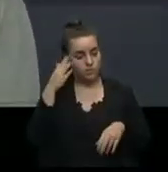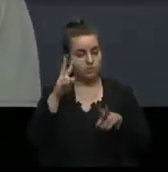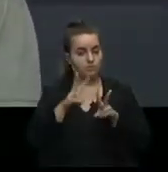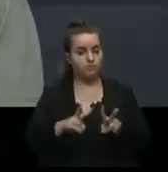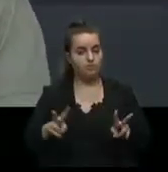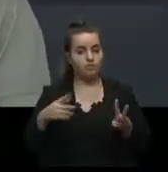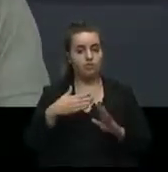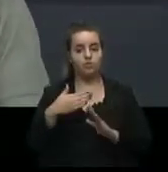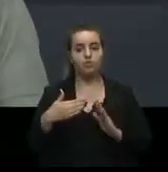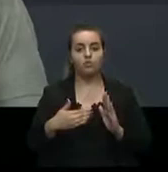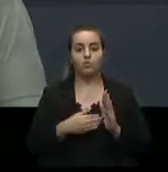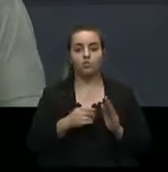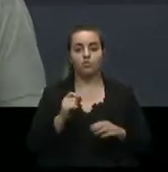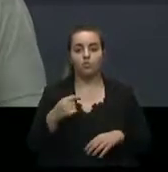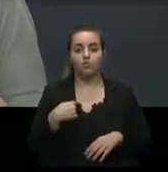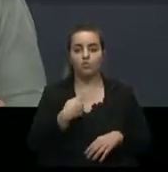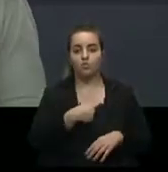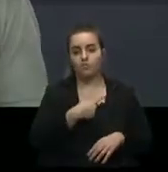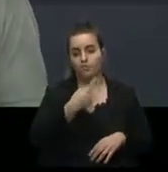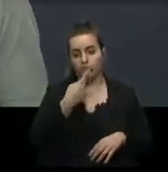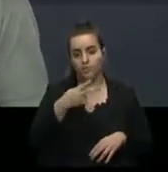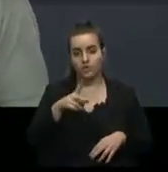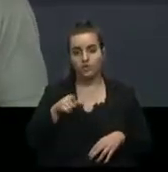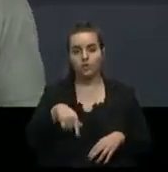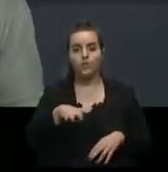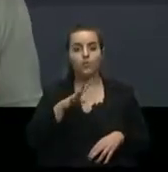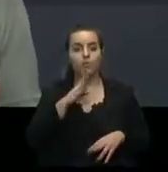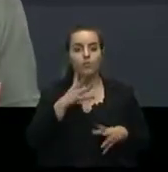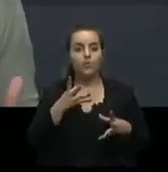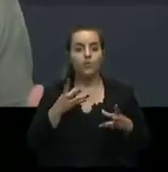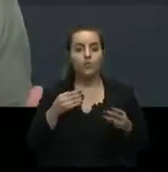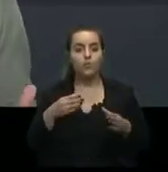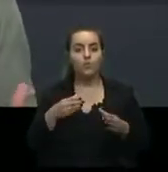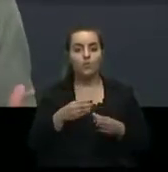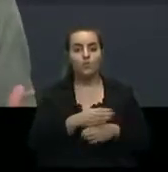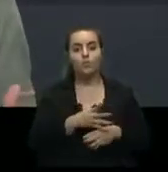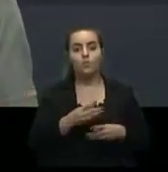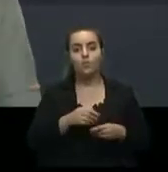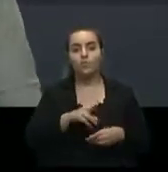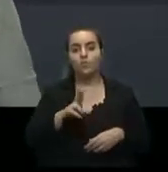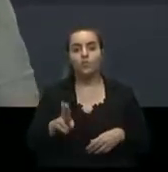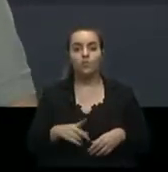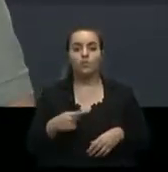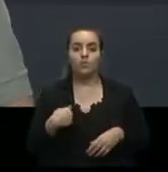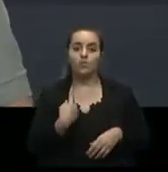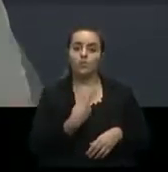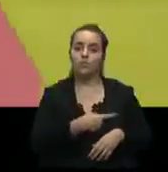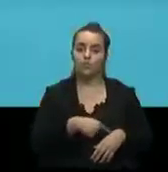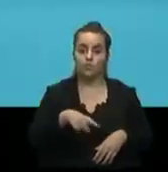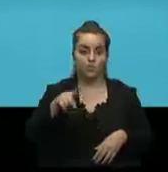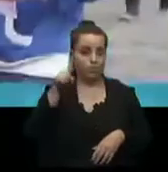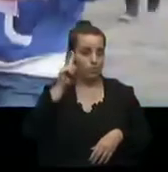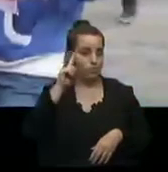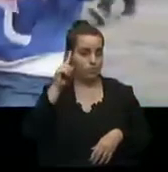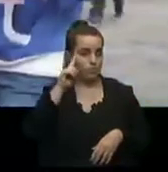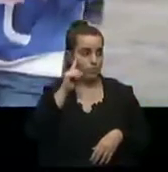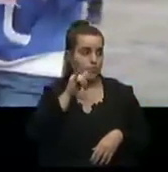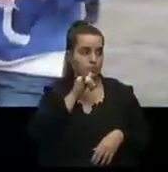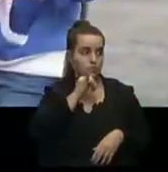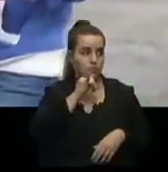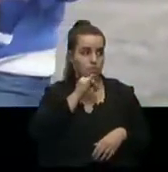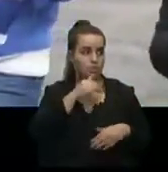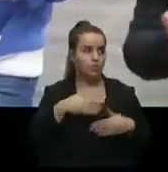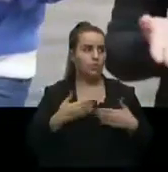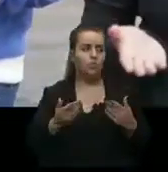estamos falando faz parte de um conhecimento muito concreto, bastante usado no nosso dia a dia. Por exemplo, Qual